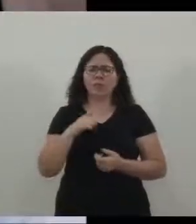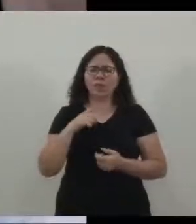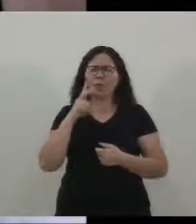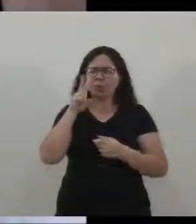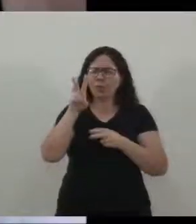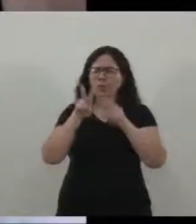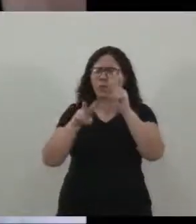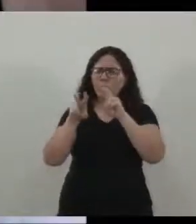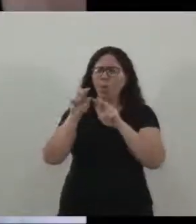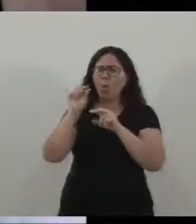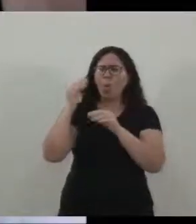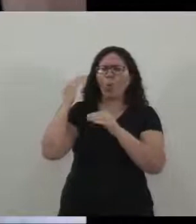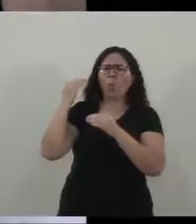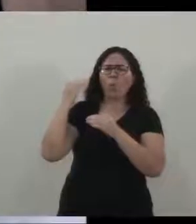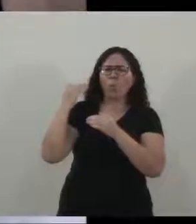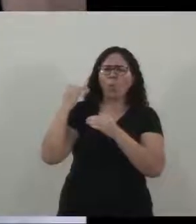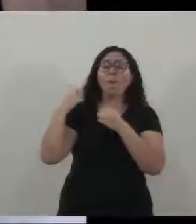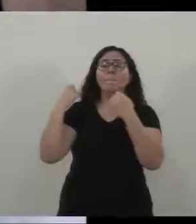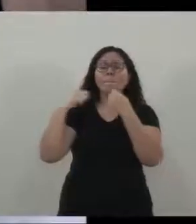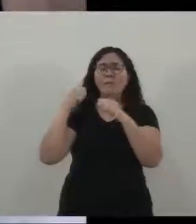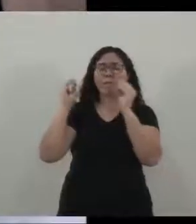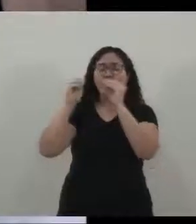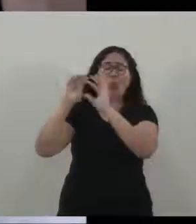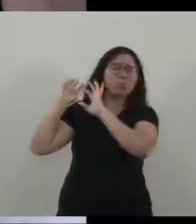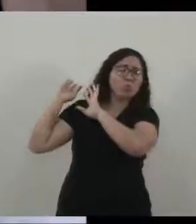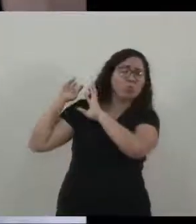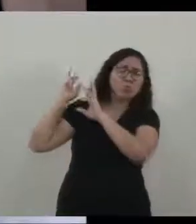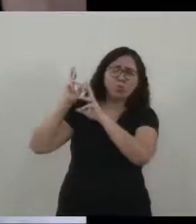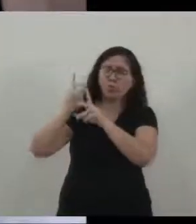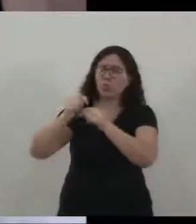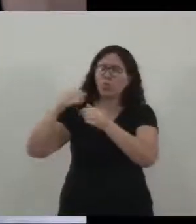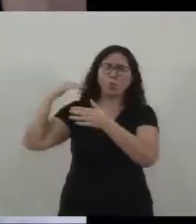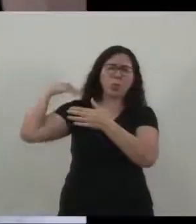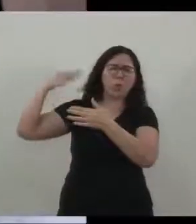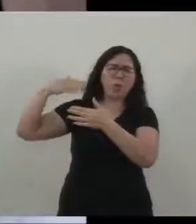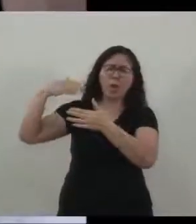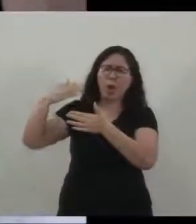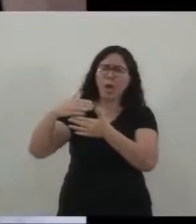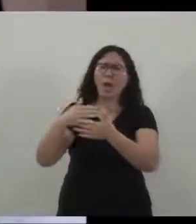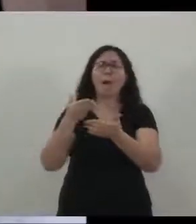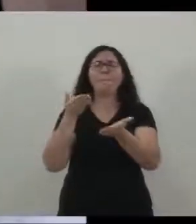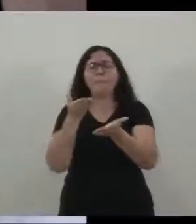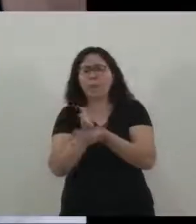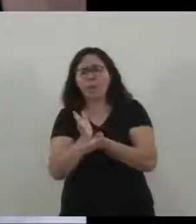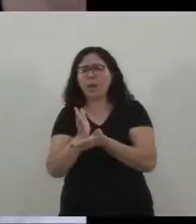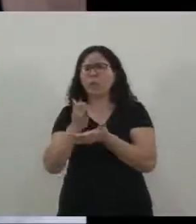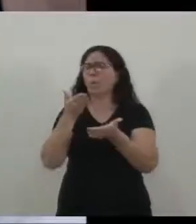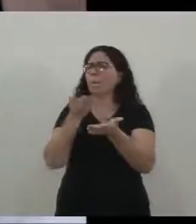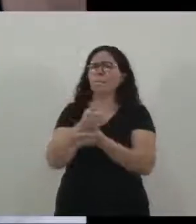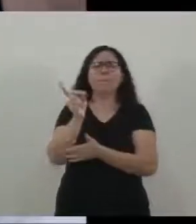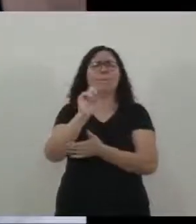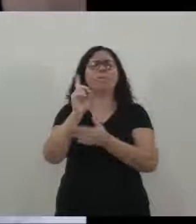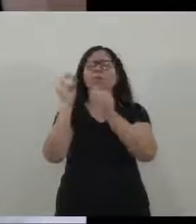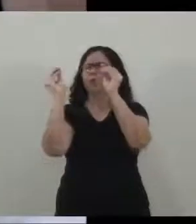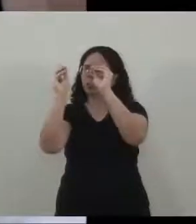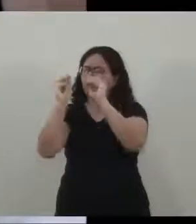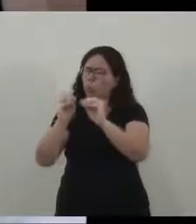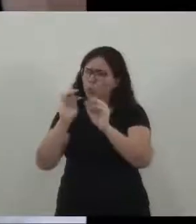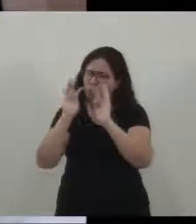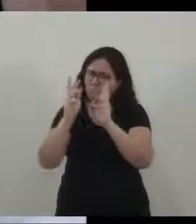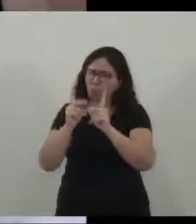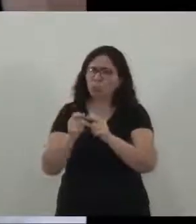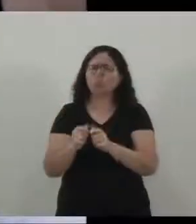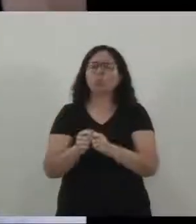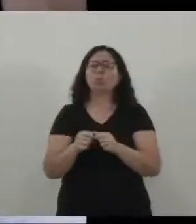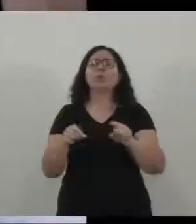visualização dos últimos, né? E a gente precisa de visualizar todos, aprovados e não aprovados. E segundo, que a